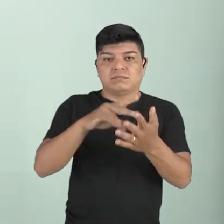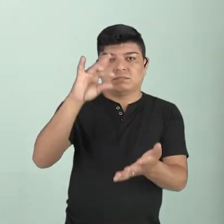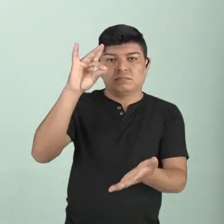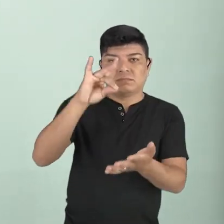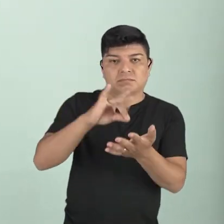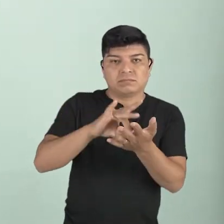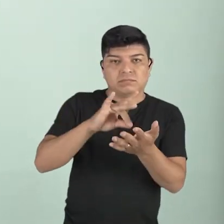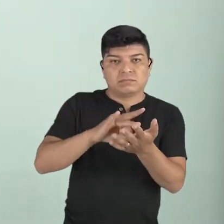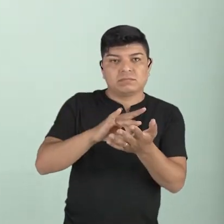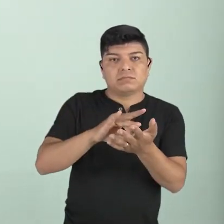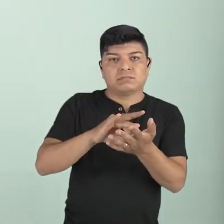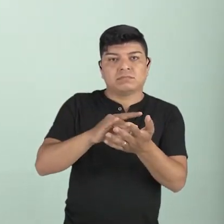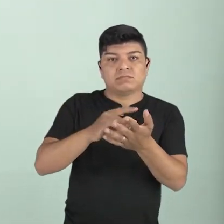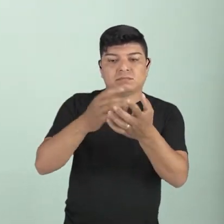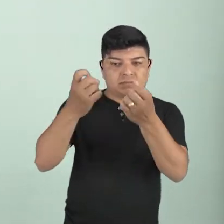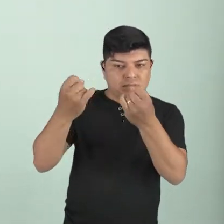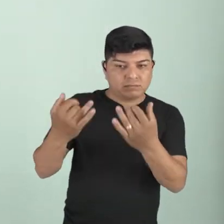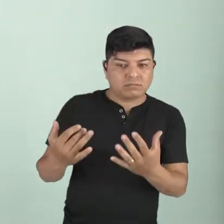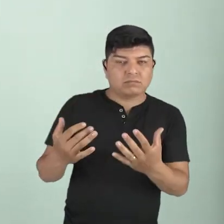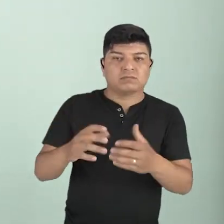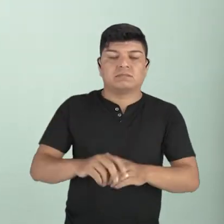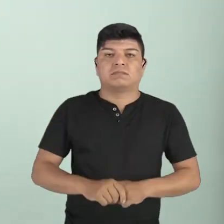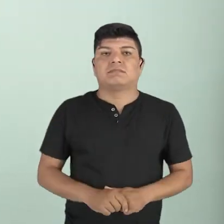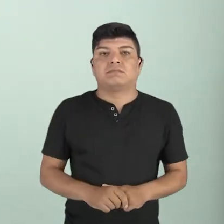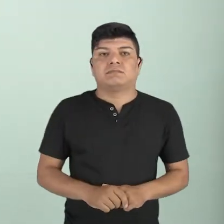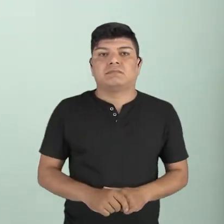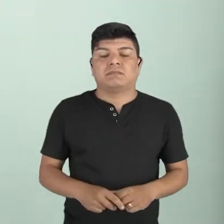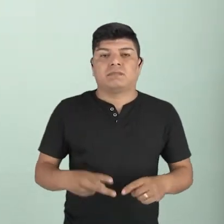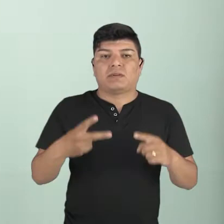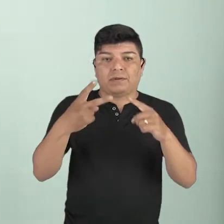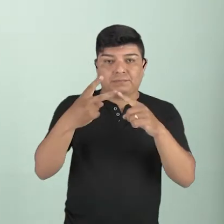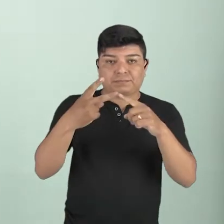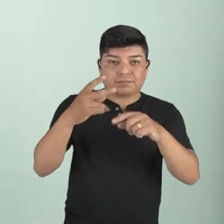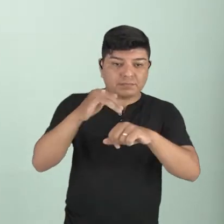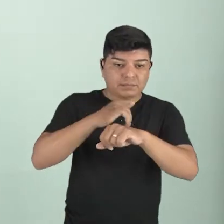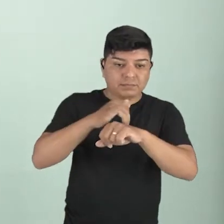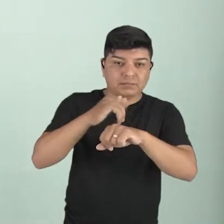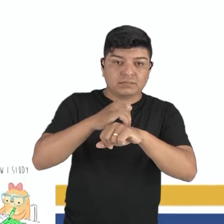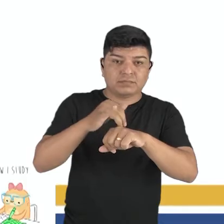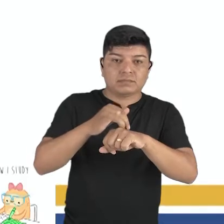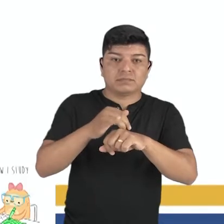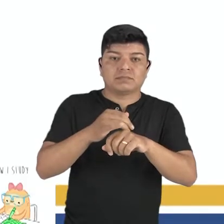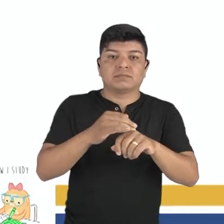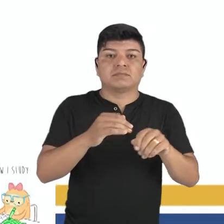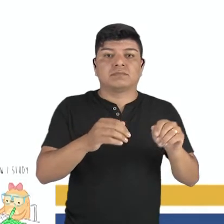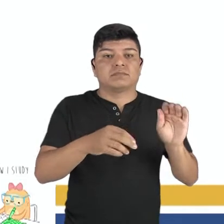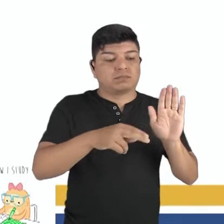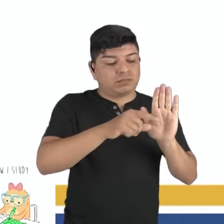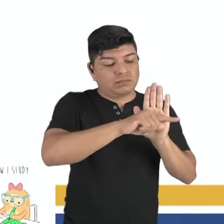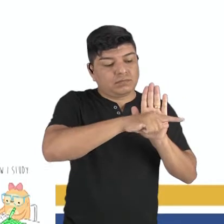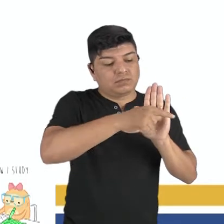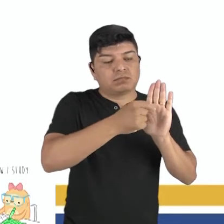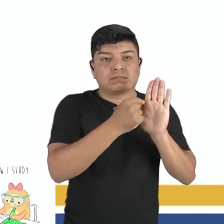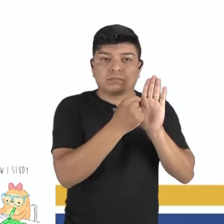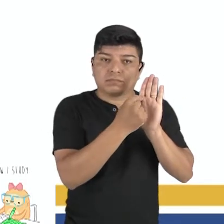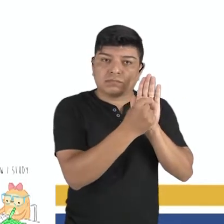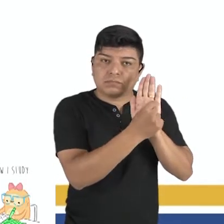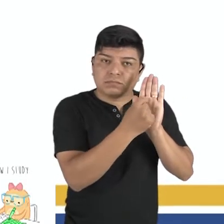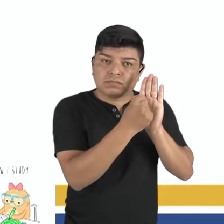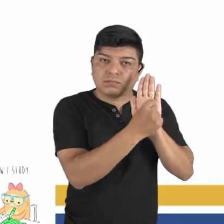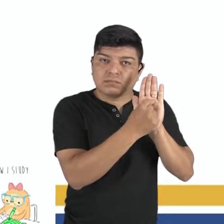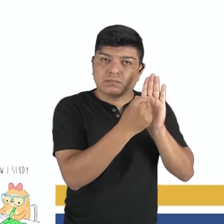sentido do que eu queria colocar. Segunda estratégia, grifar textos. Os leitores grifam